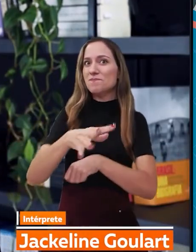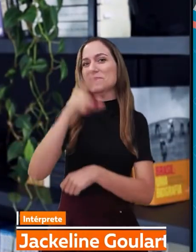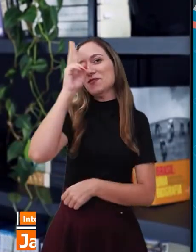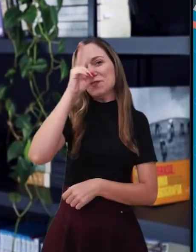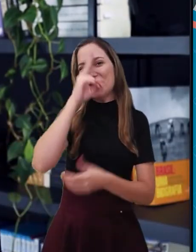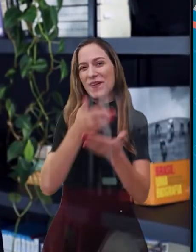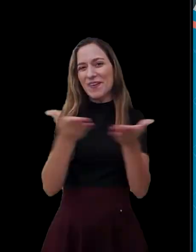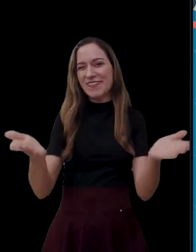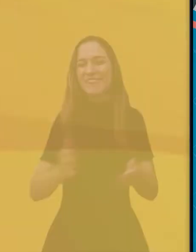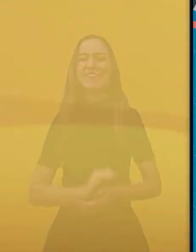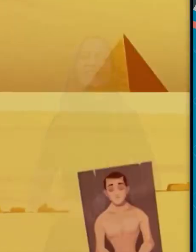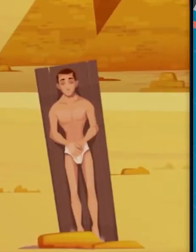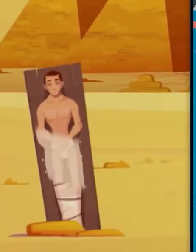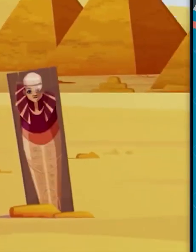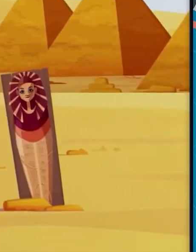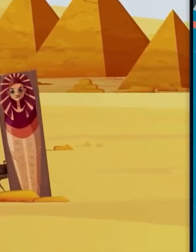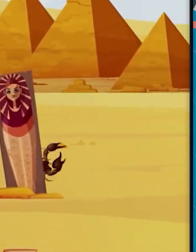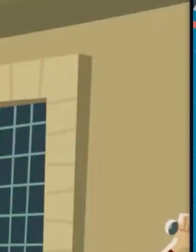essa história para contar.